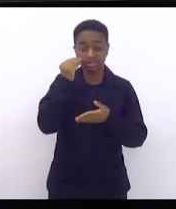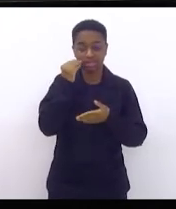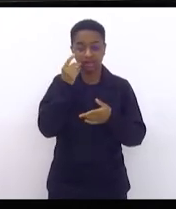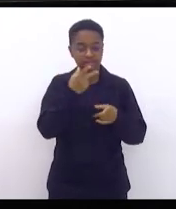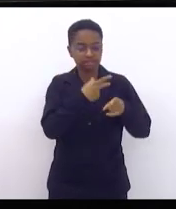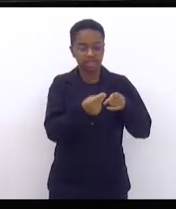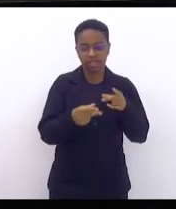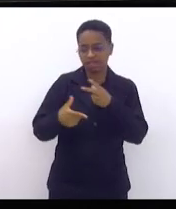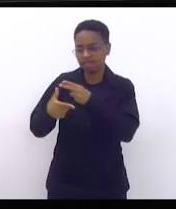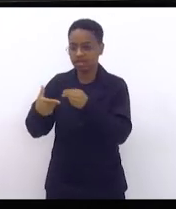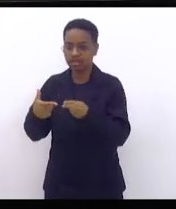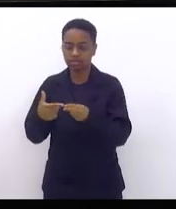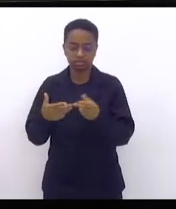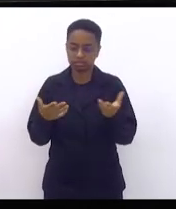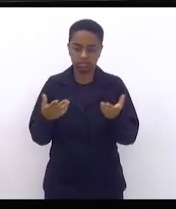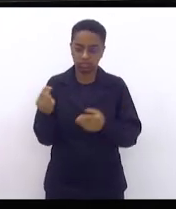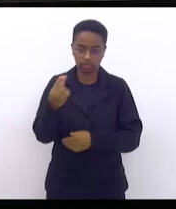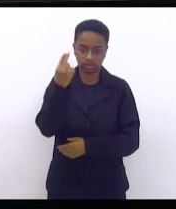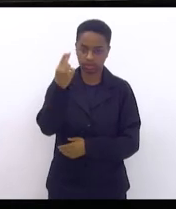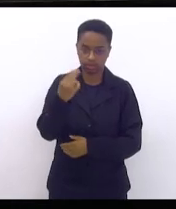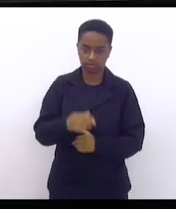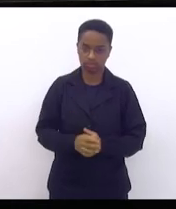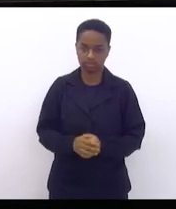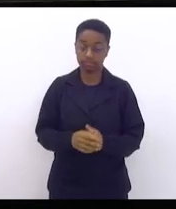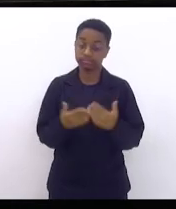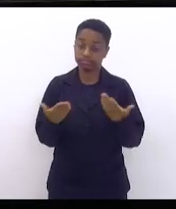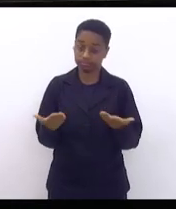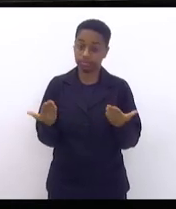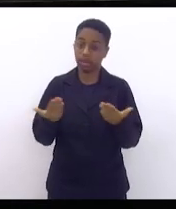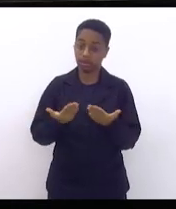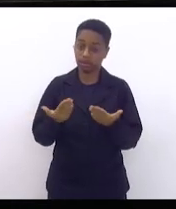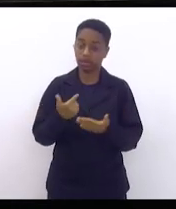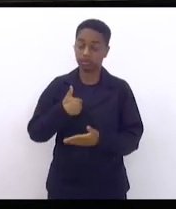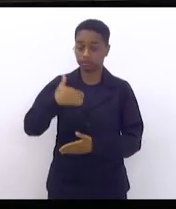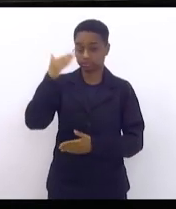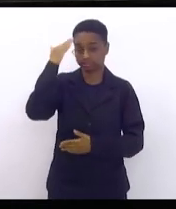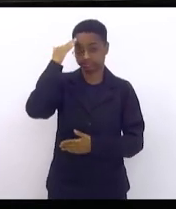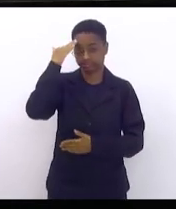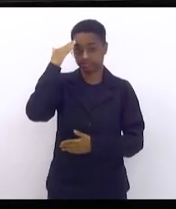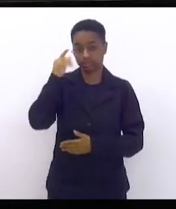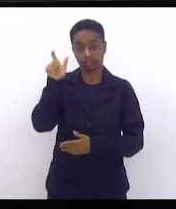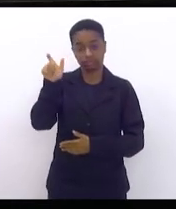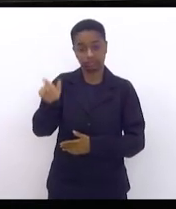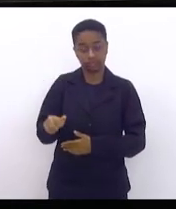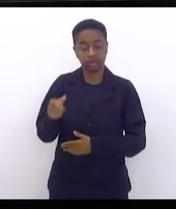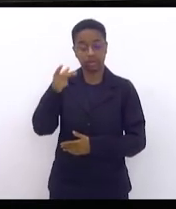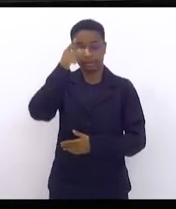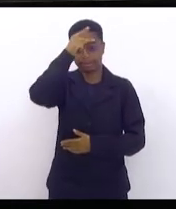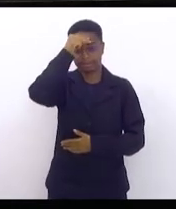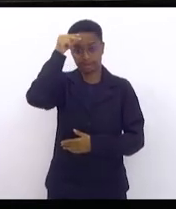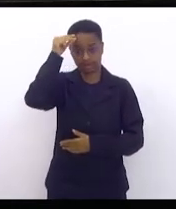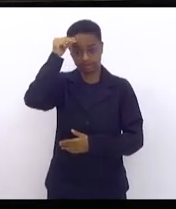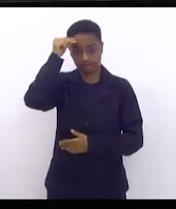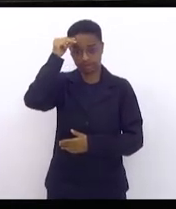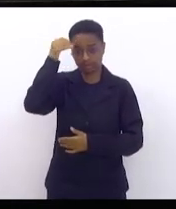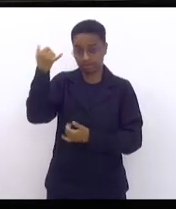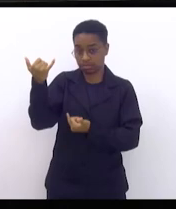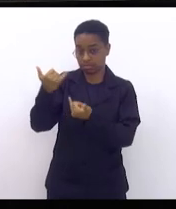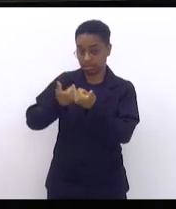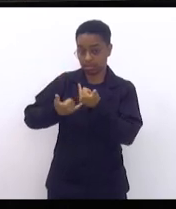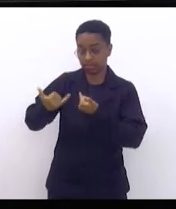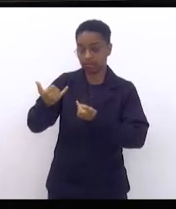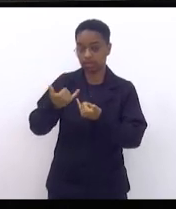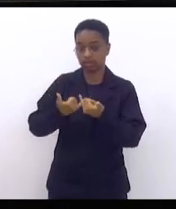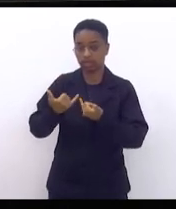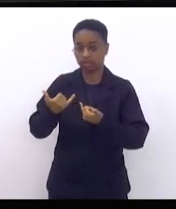deu ruim Então agora eu tive ciência que o prefeito nos informou que